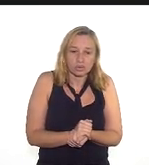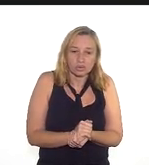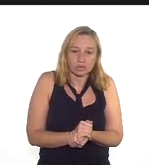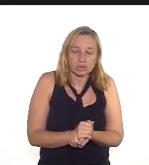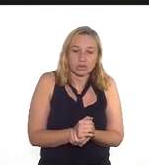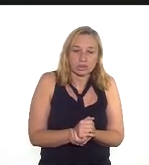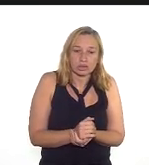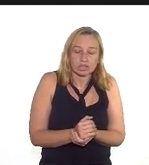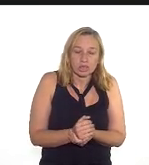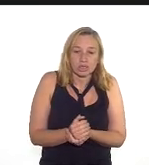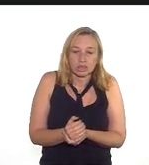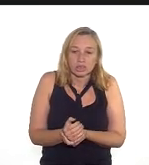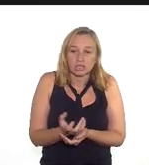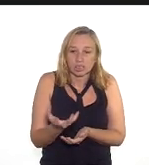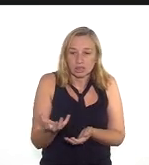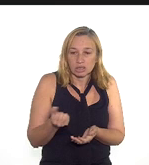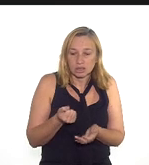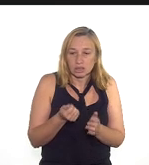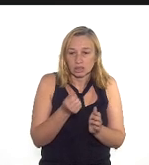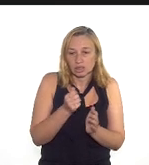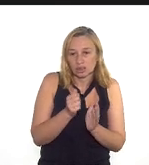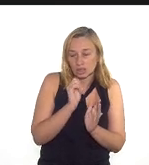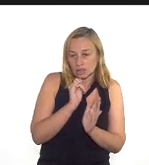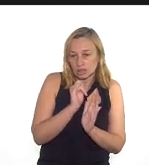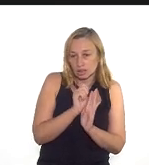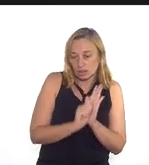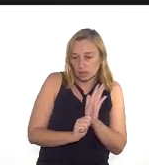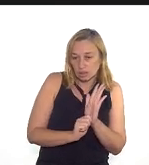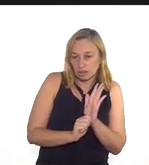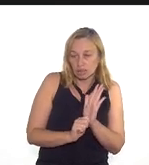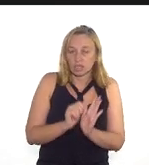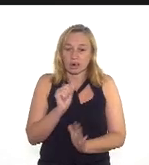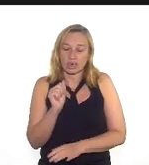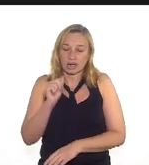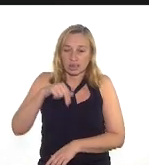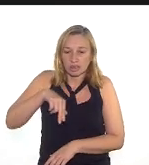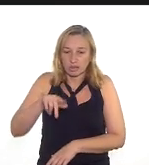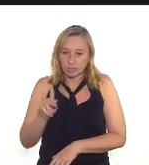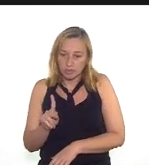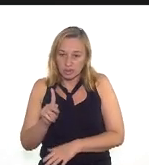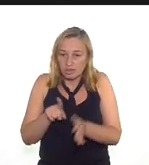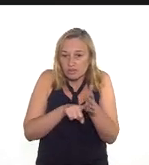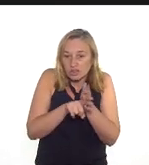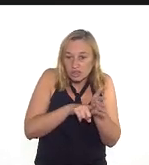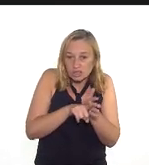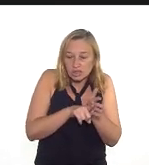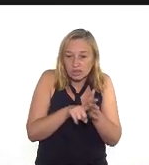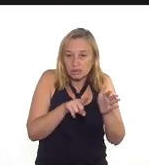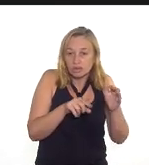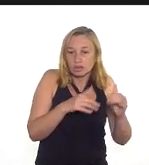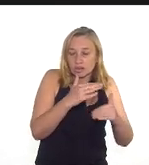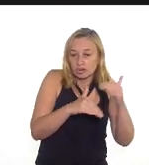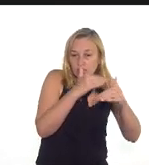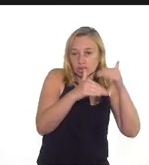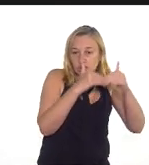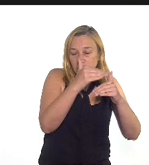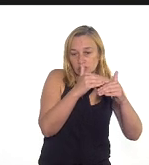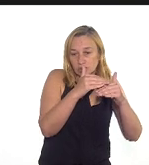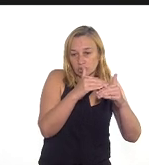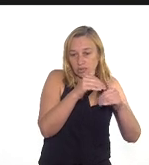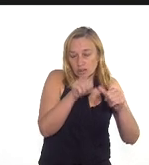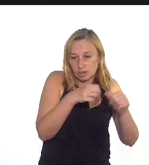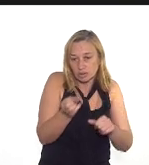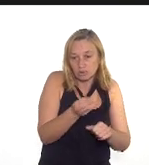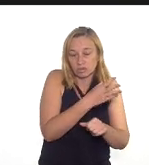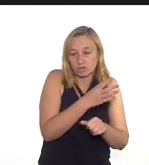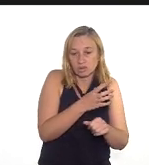receber um relatório, um parecer, né, da ANP, falando exatamente sobre as fiscalizações em pesquisa, desenvolvimento e inovação,